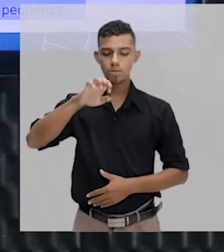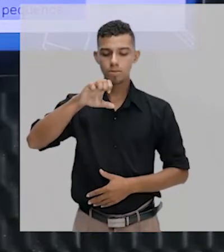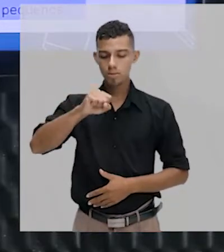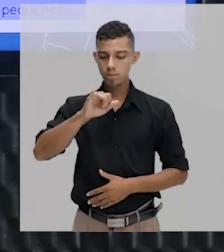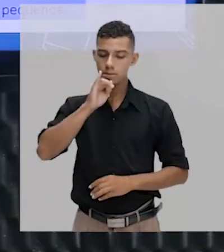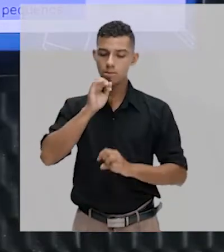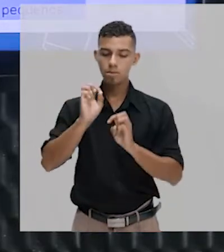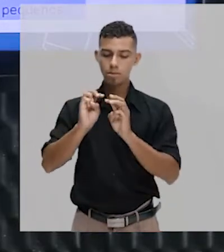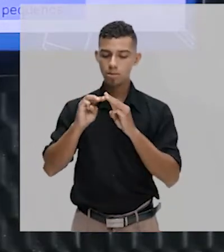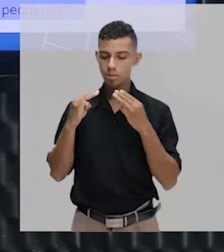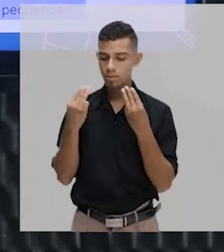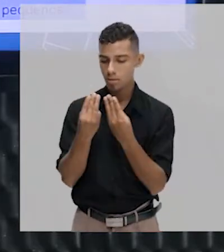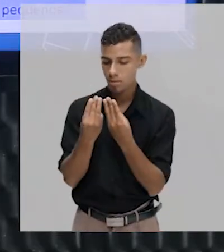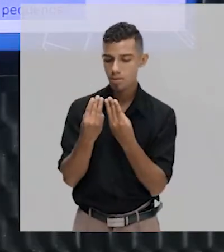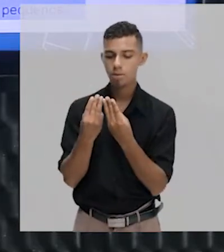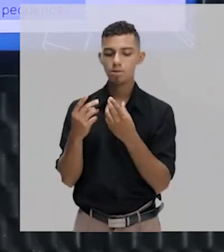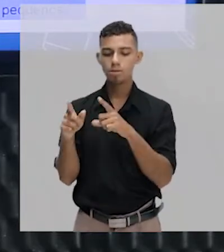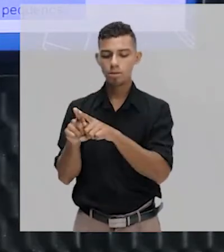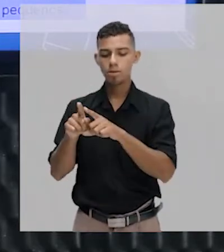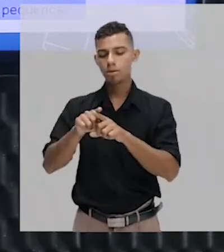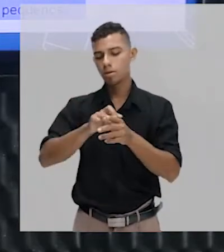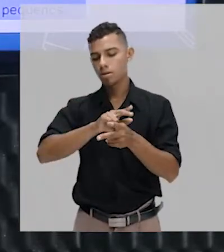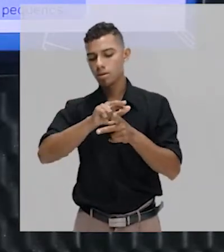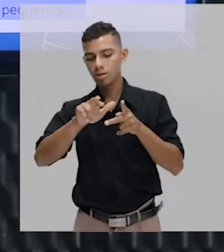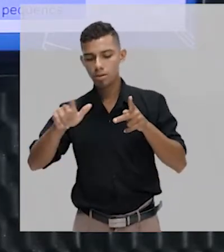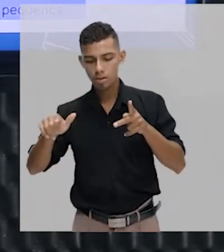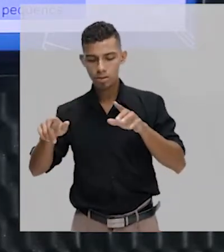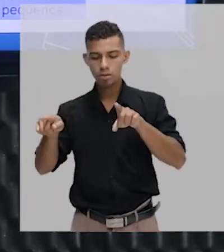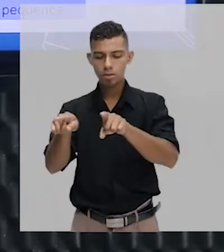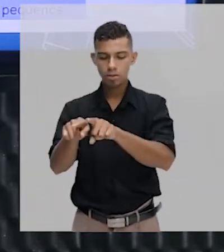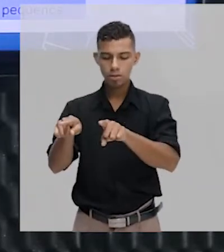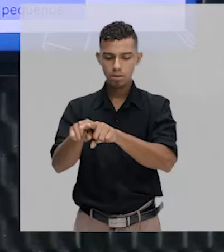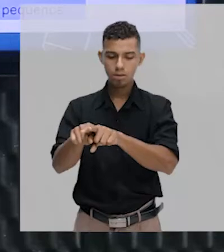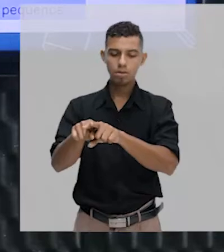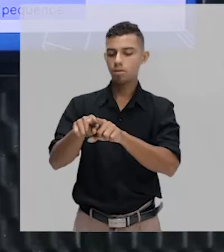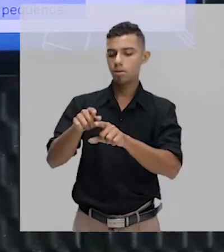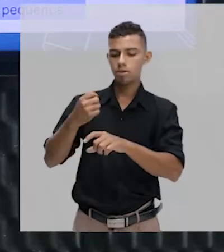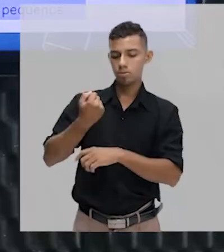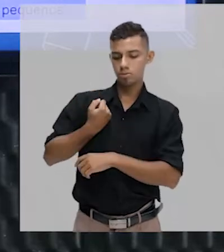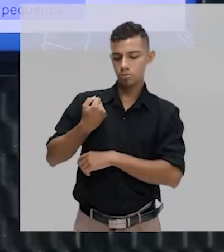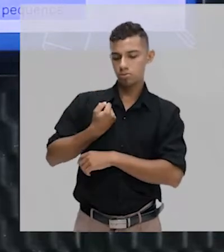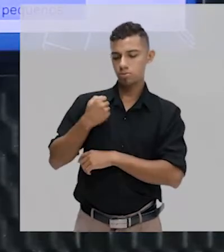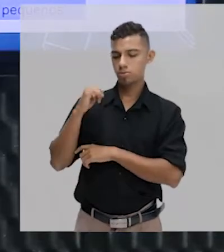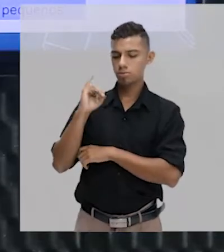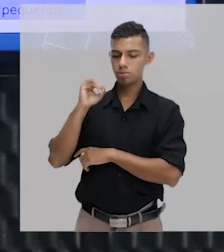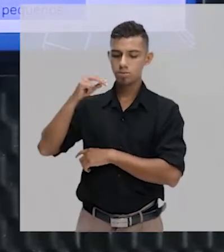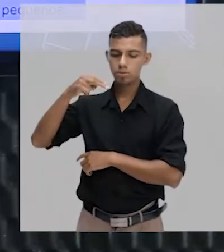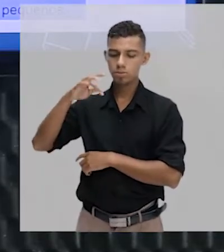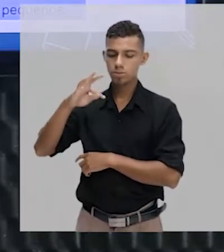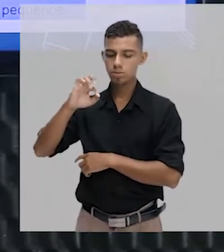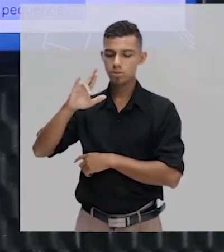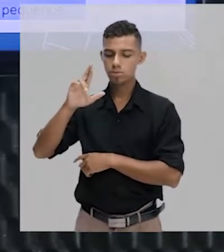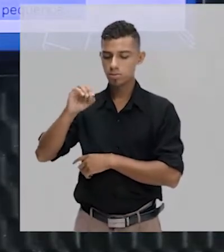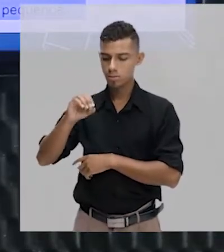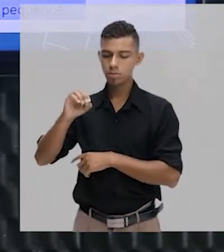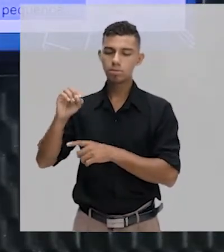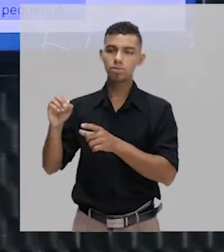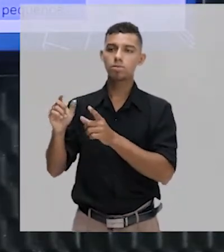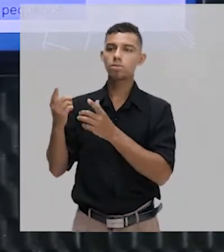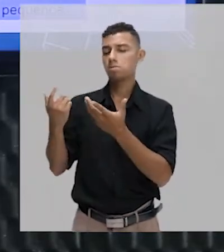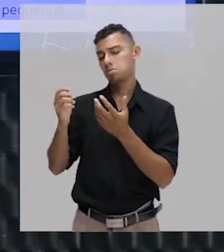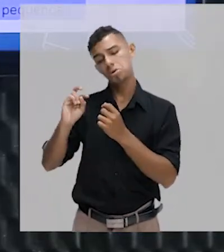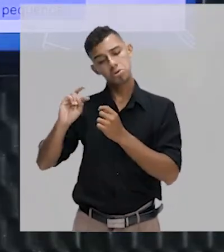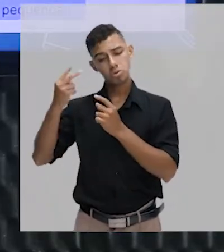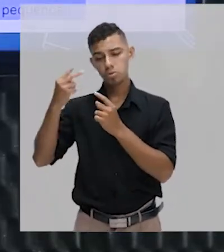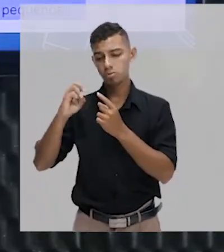massas do outro componente variam segundo uma proporção de números inteiros e pequenos, né? Pode ser o